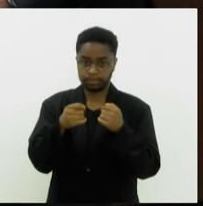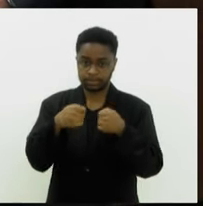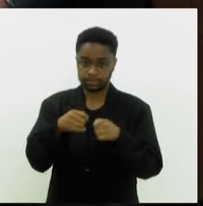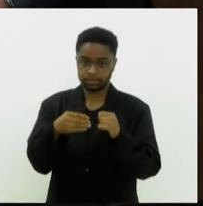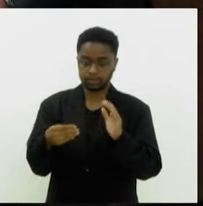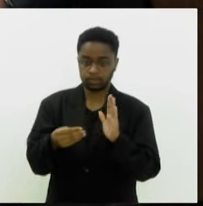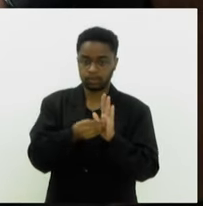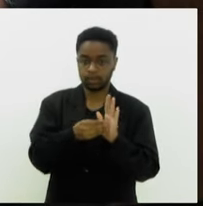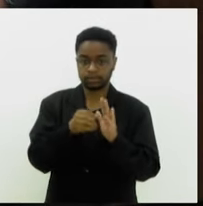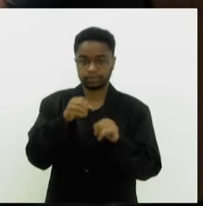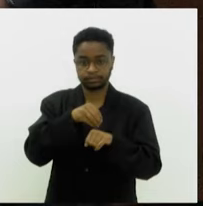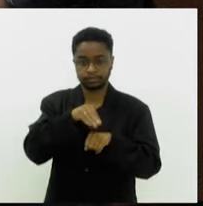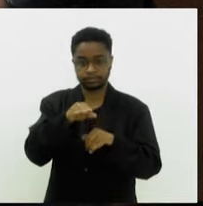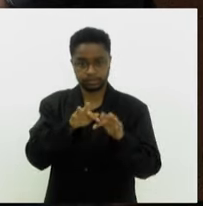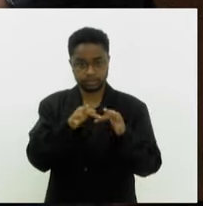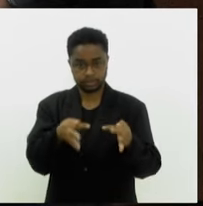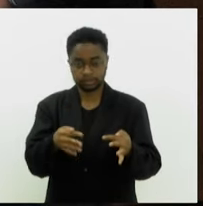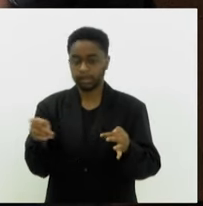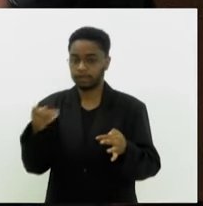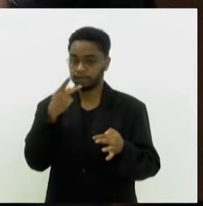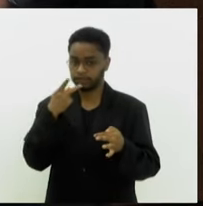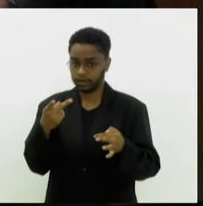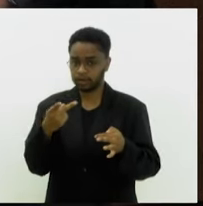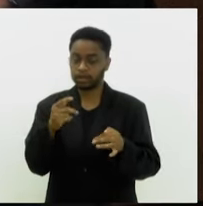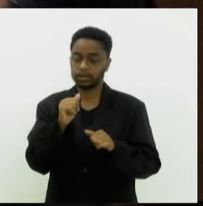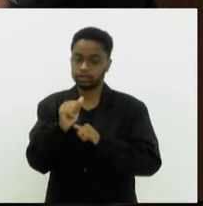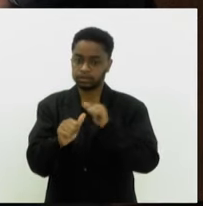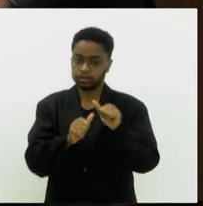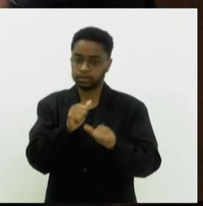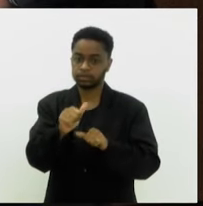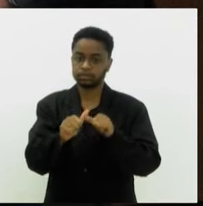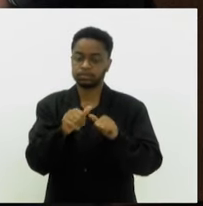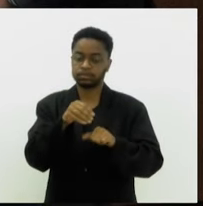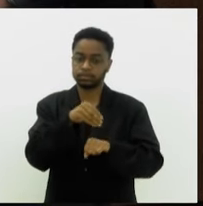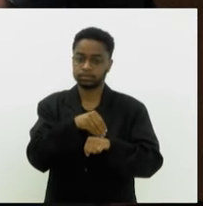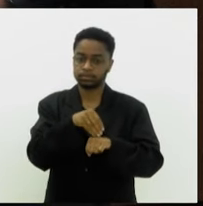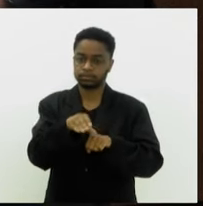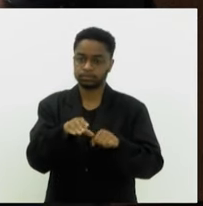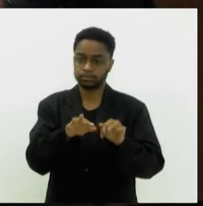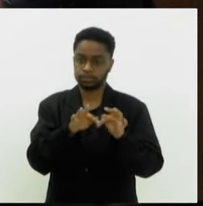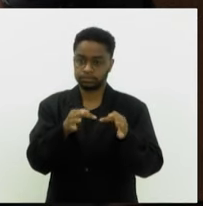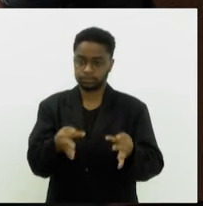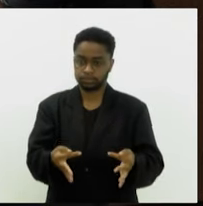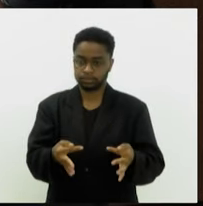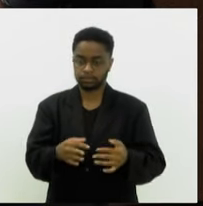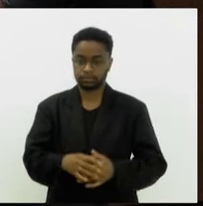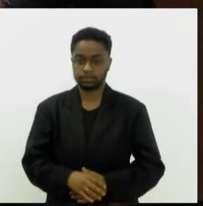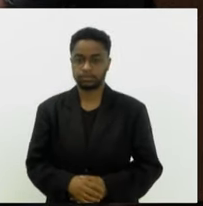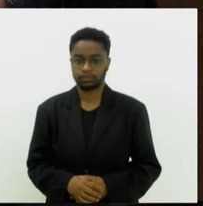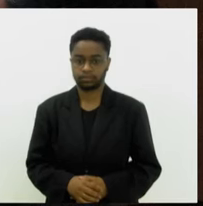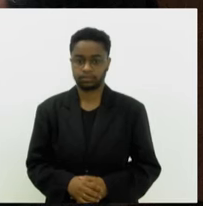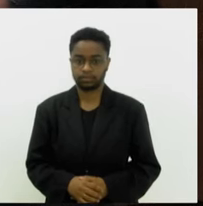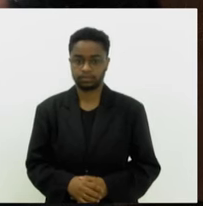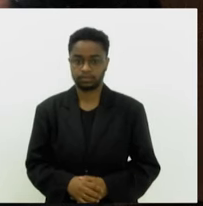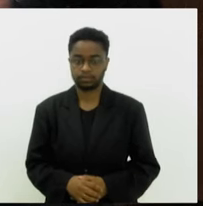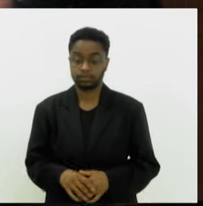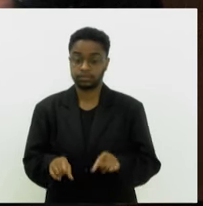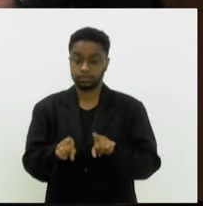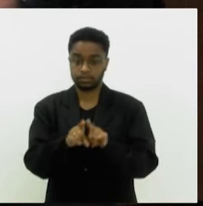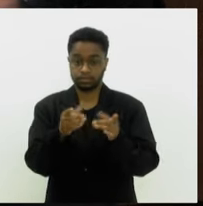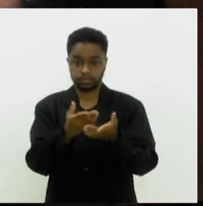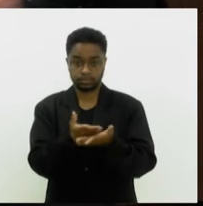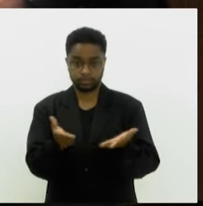simples, ele vai dizer pela transformação em indicação simples. Que os senhoras e os